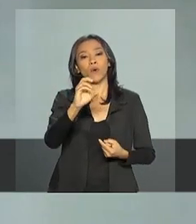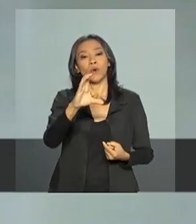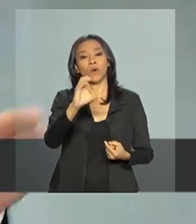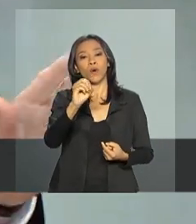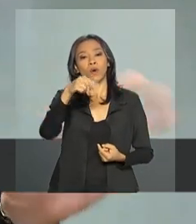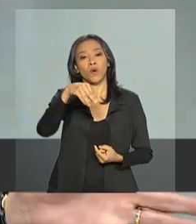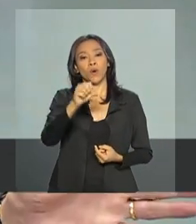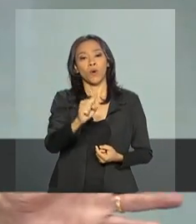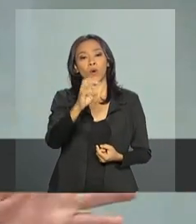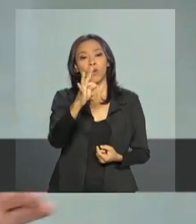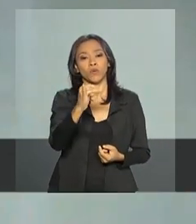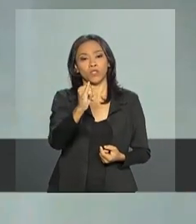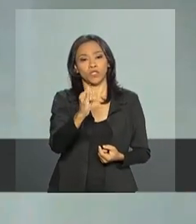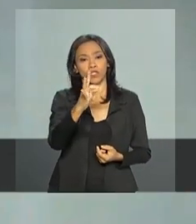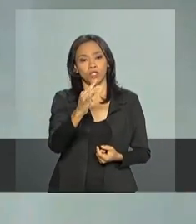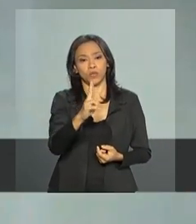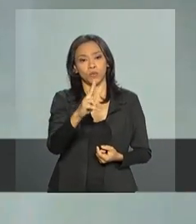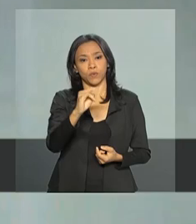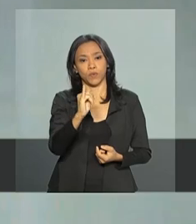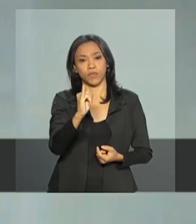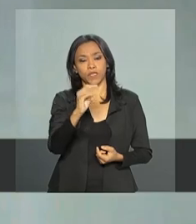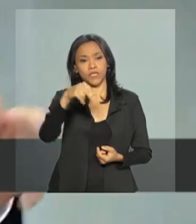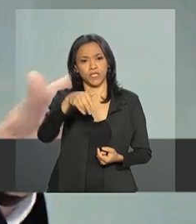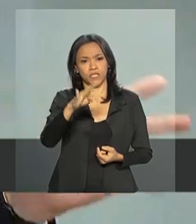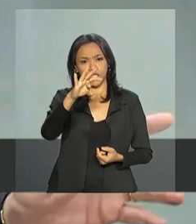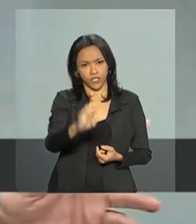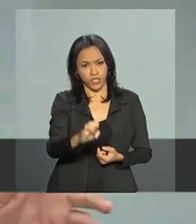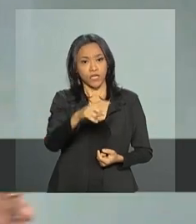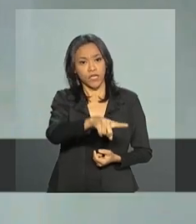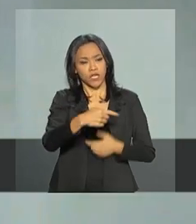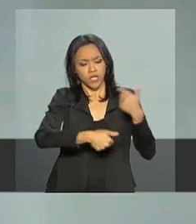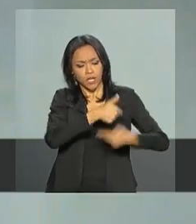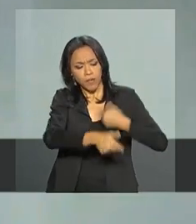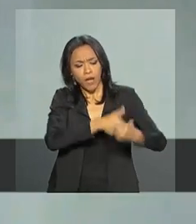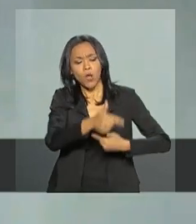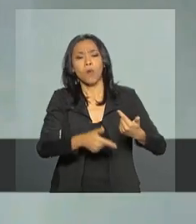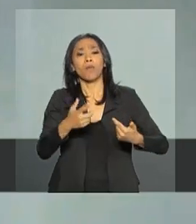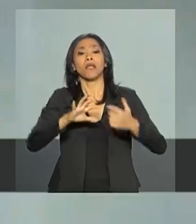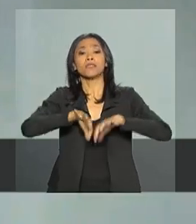trabalhamos muito para que houvesse uma separação, para que se criasse